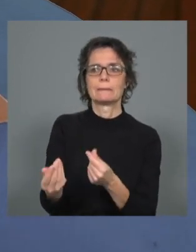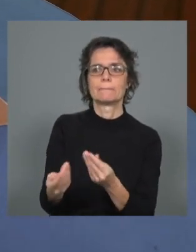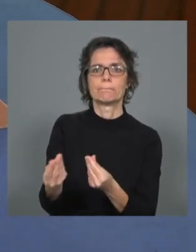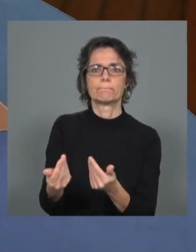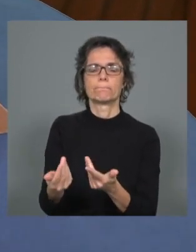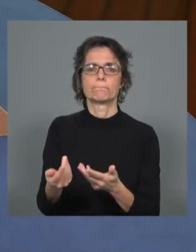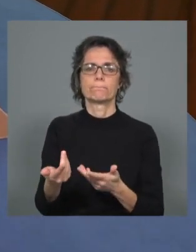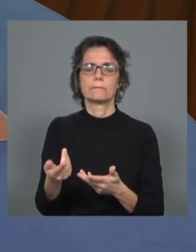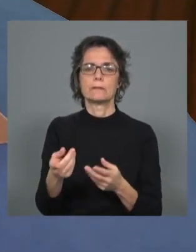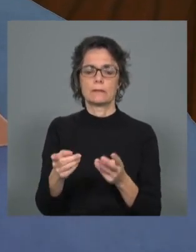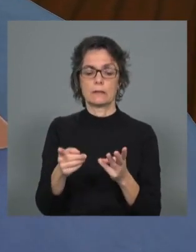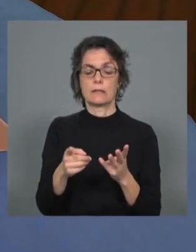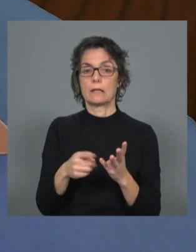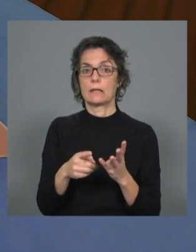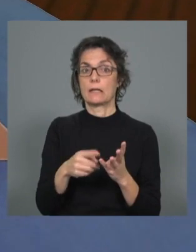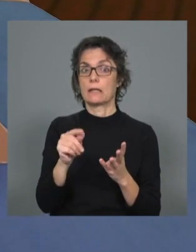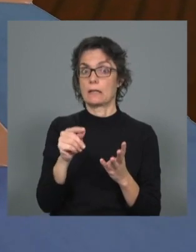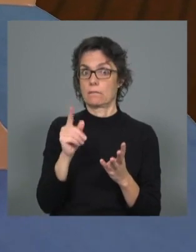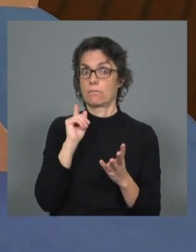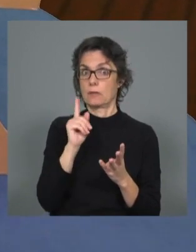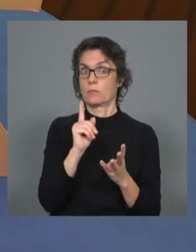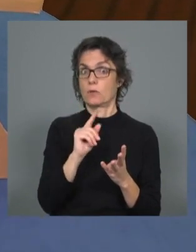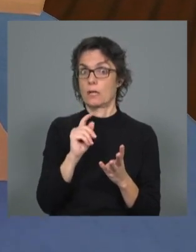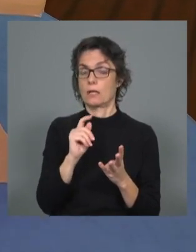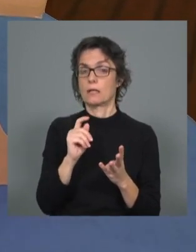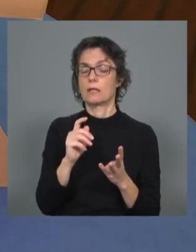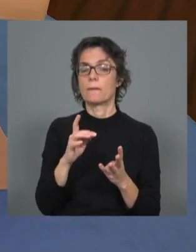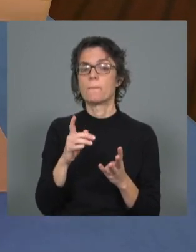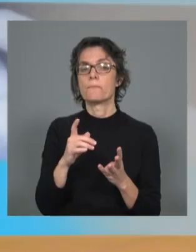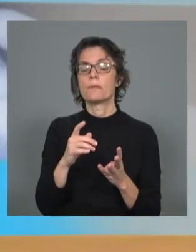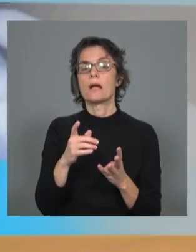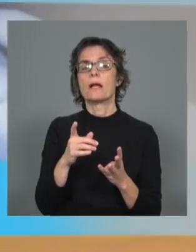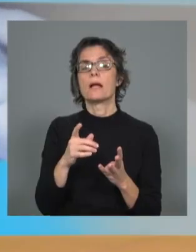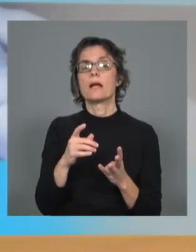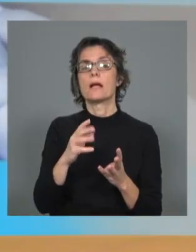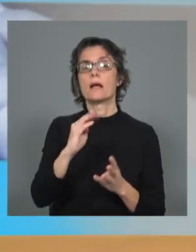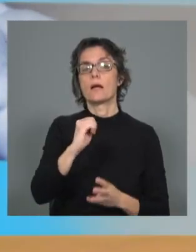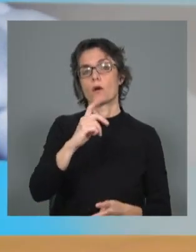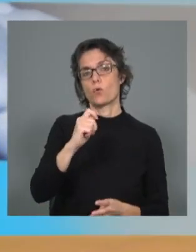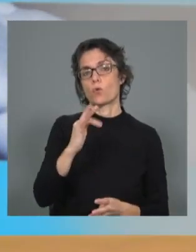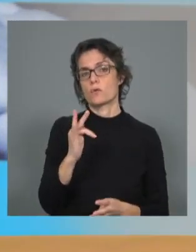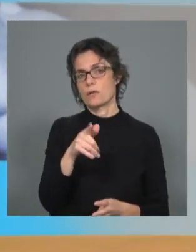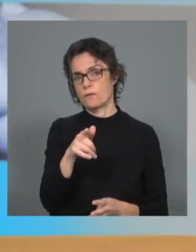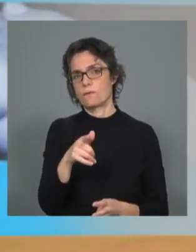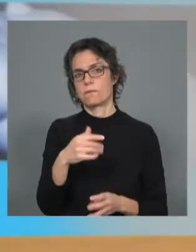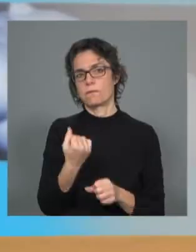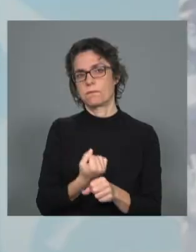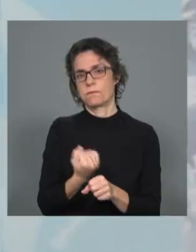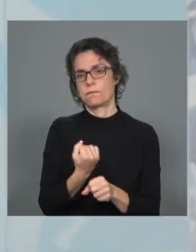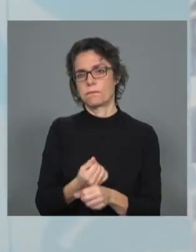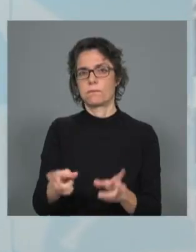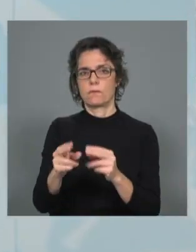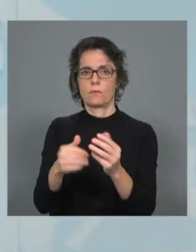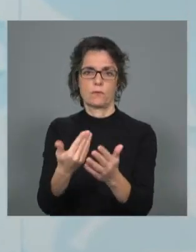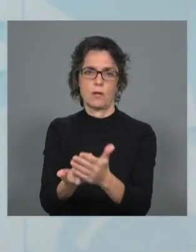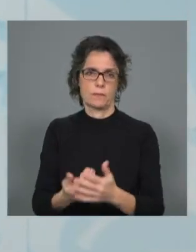E também um ponto muito importante será a reforma do Serviço de Estrangeiros e Fronteiras, que também está em cima da mesa. Sim, que vai sendo,